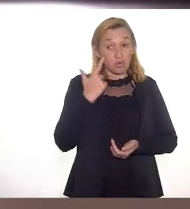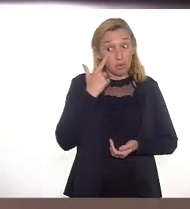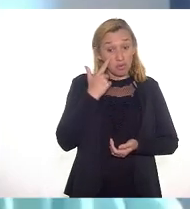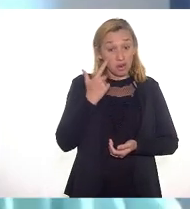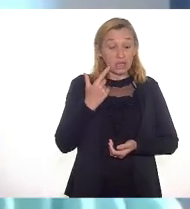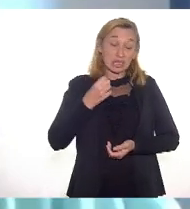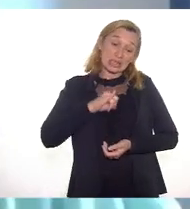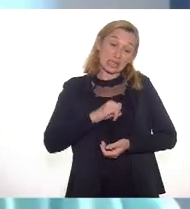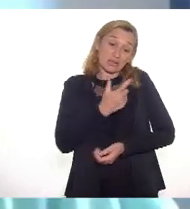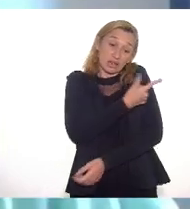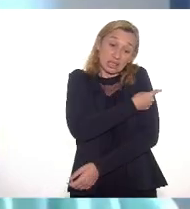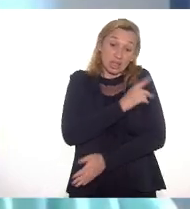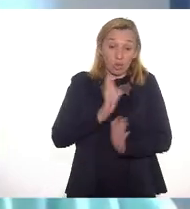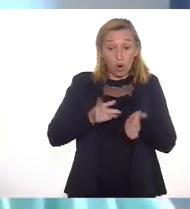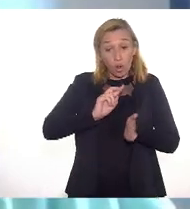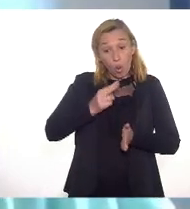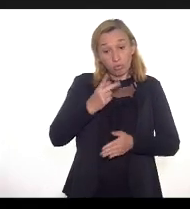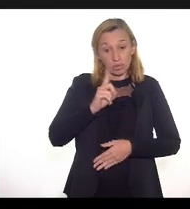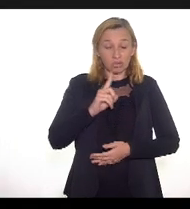ainda.